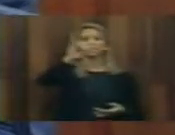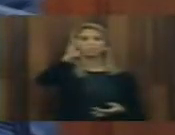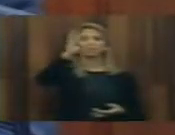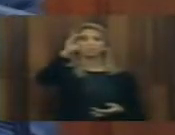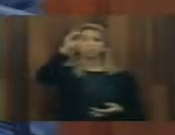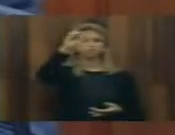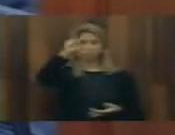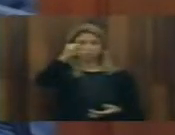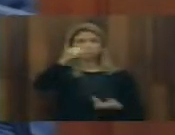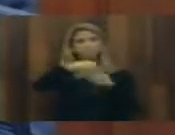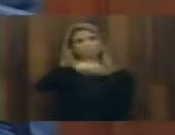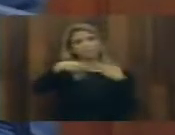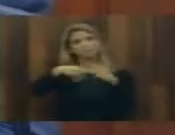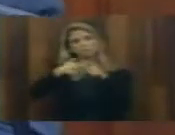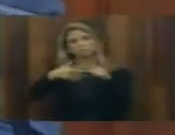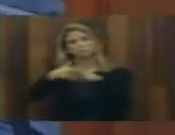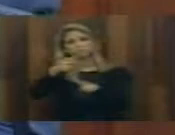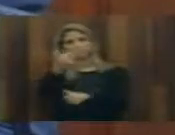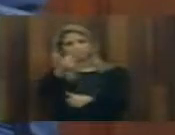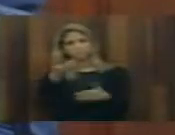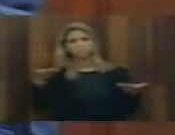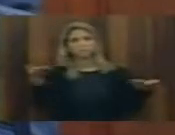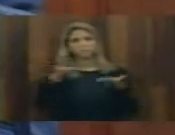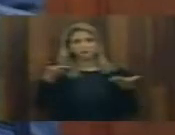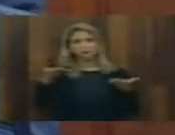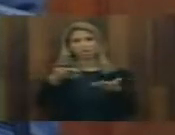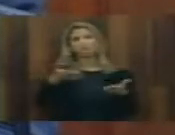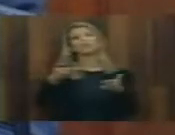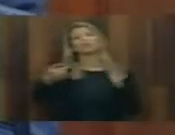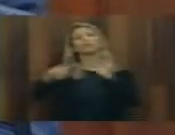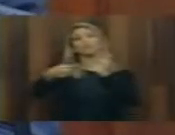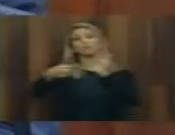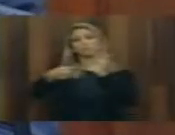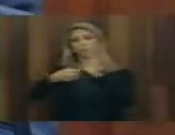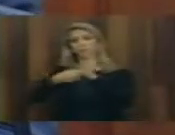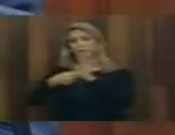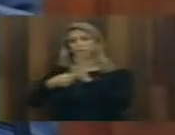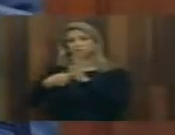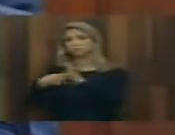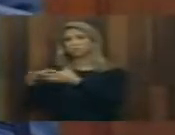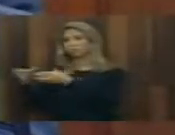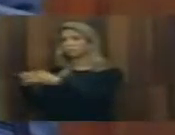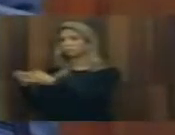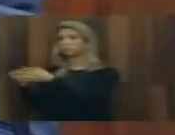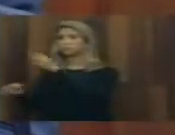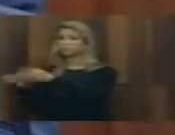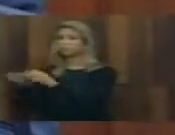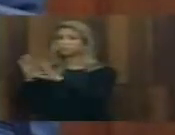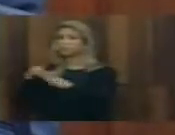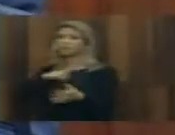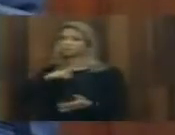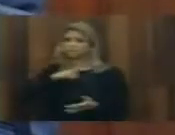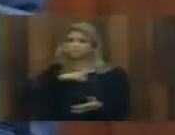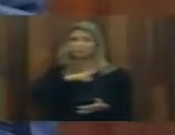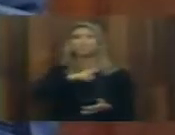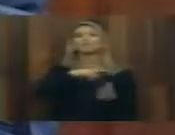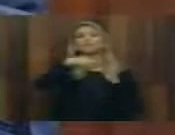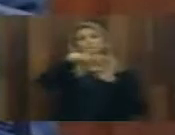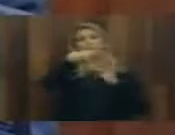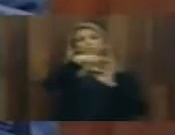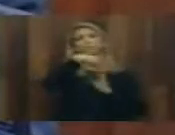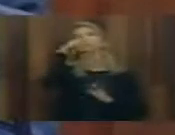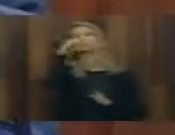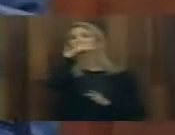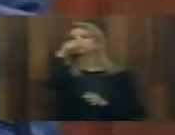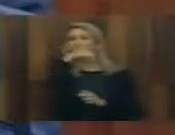GAP 212/19. O projeto seria encaminhado à Comissão de Constituição e Justiça, mas há sobre a mesa um requerimento